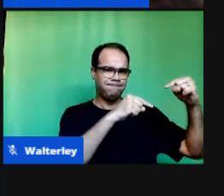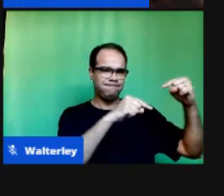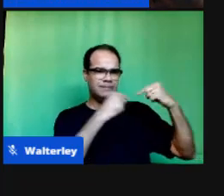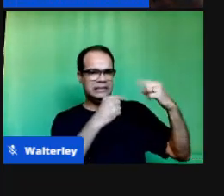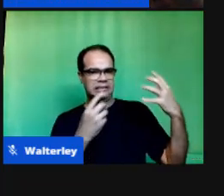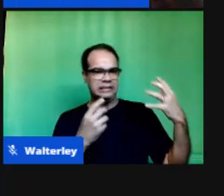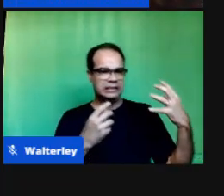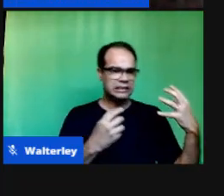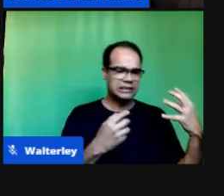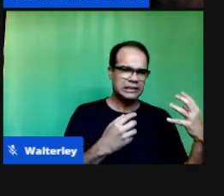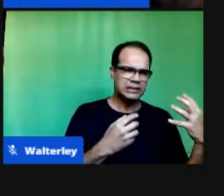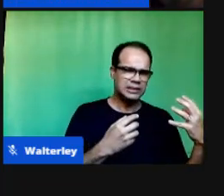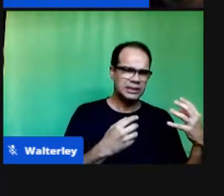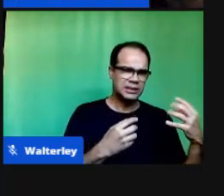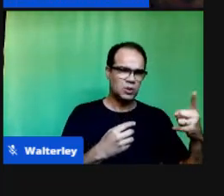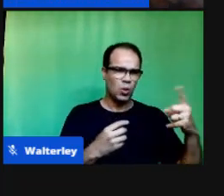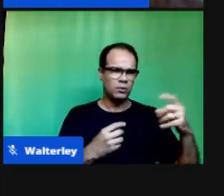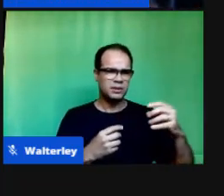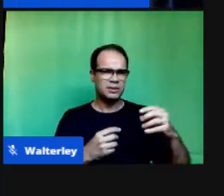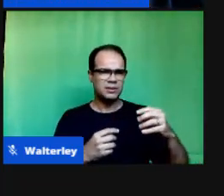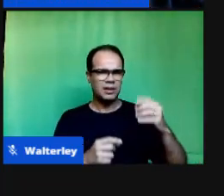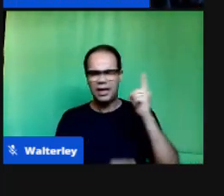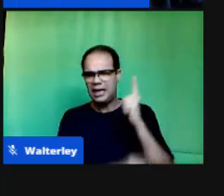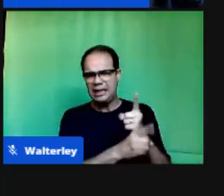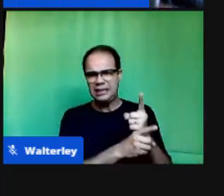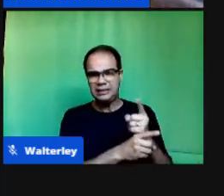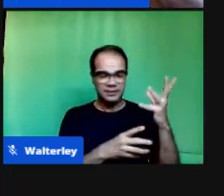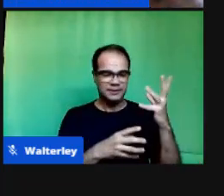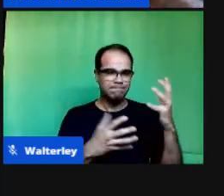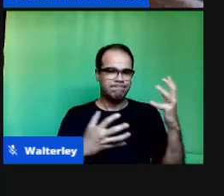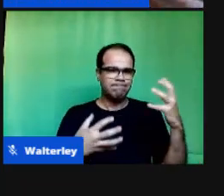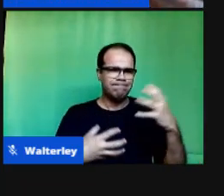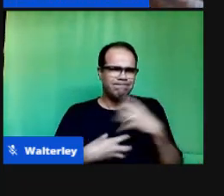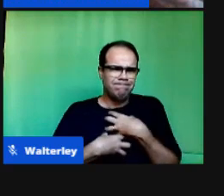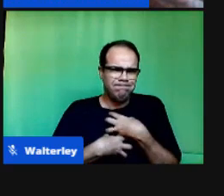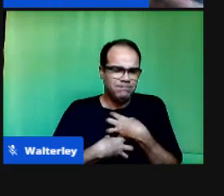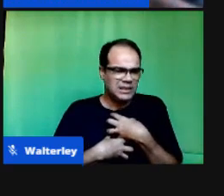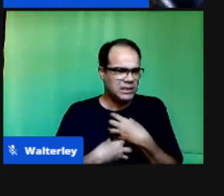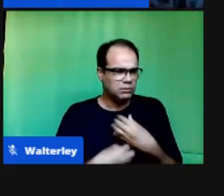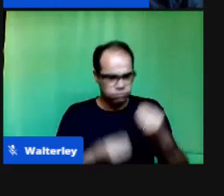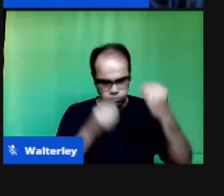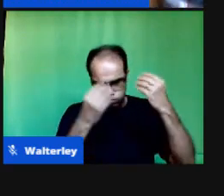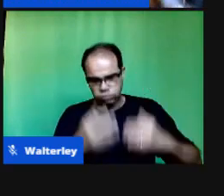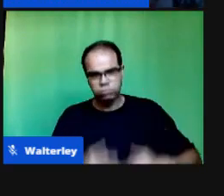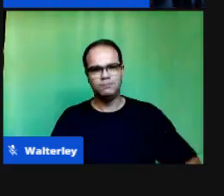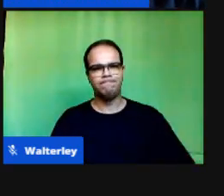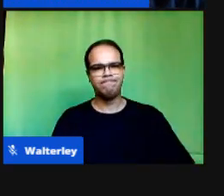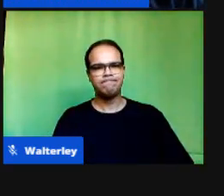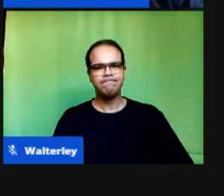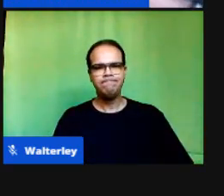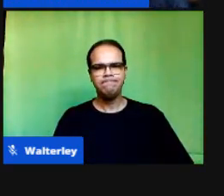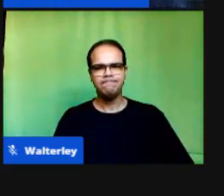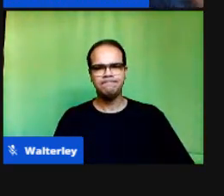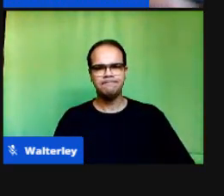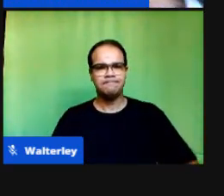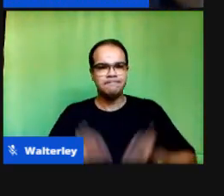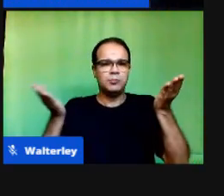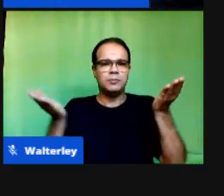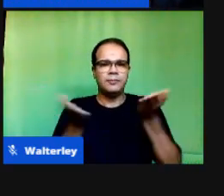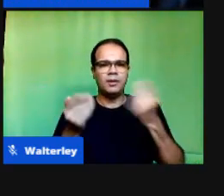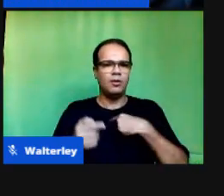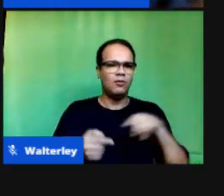caramba, como é que eu vou retomar? Como é que eu vou para essa entrevista de emprego se eu acabei de descobrir que a